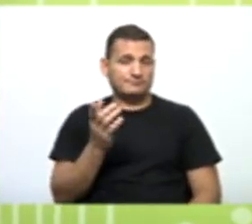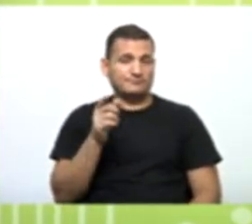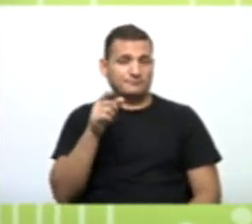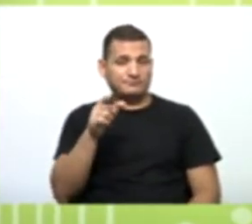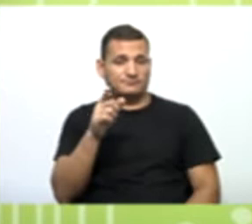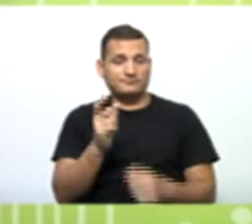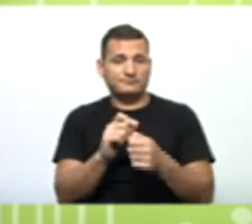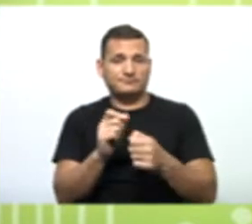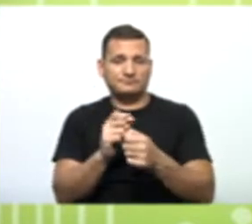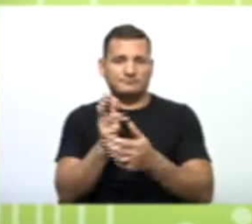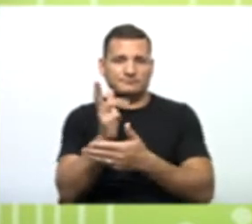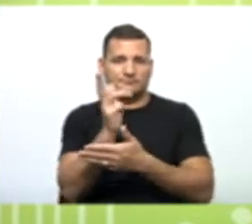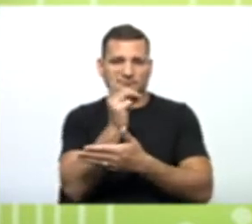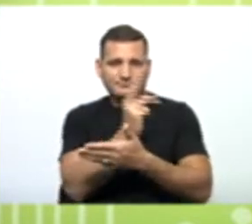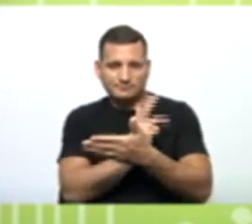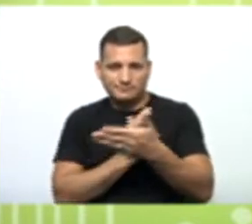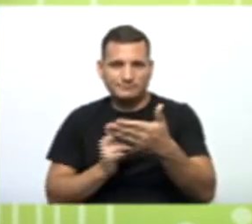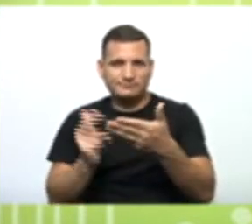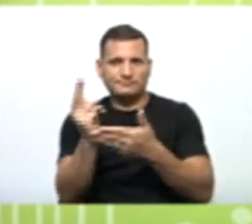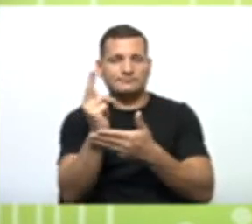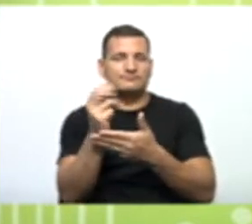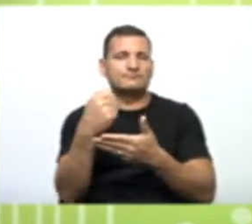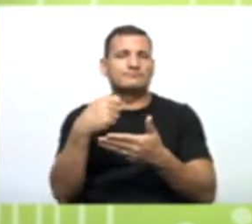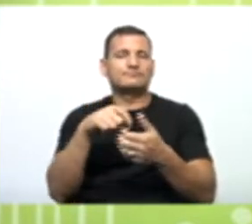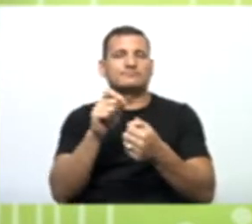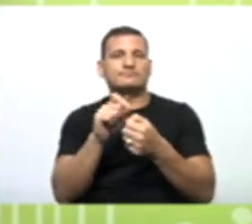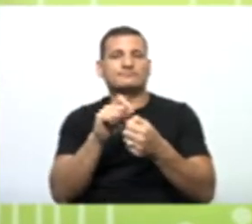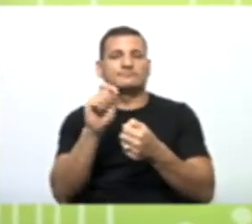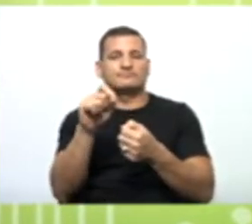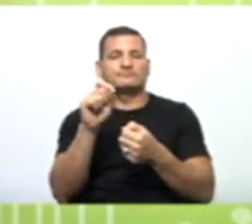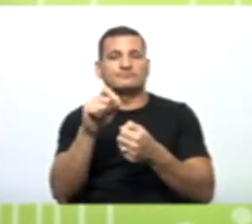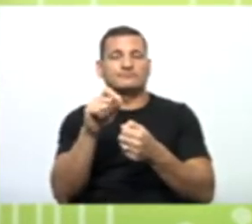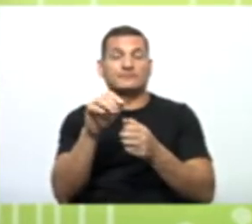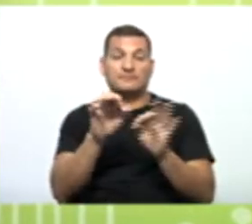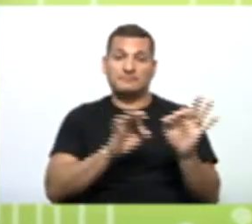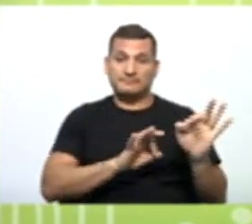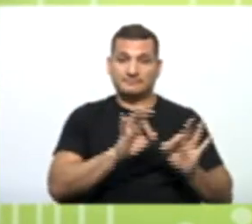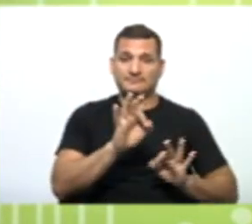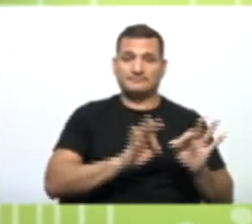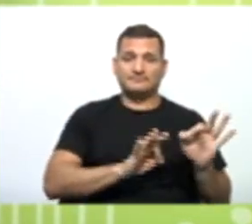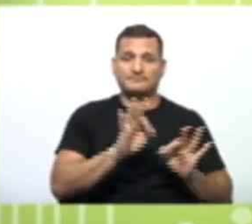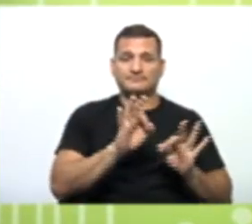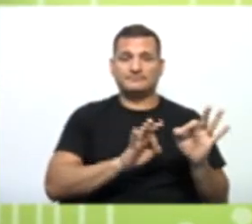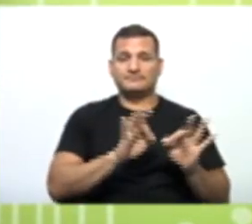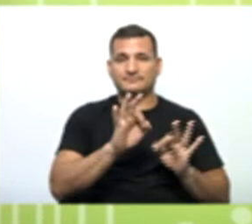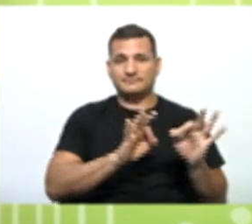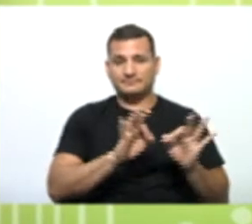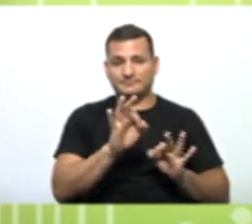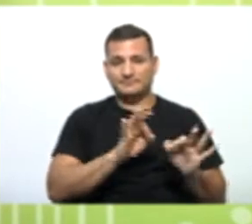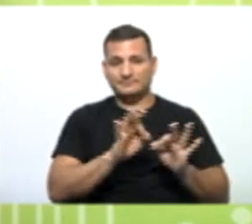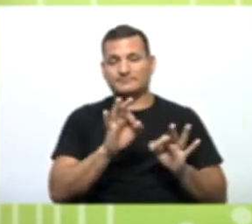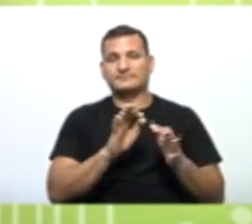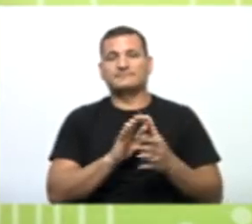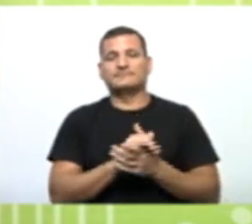um layout, você precisa fazer o quê? Fazer todo um planejamento até que apareça